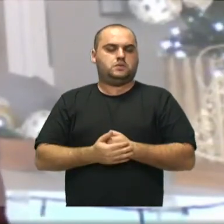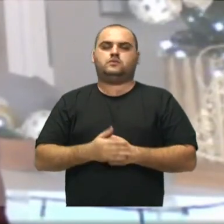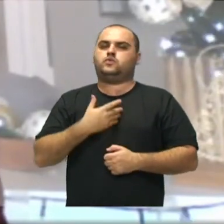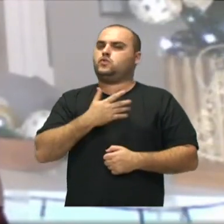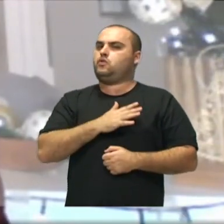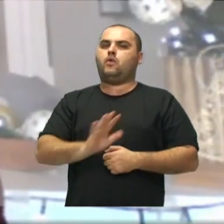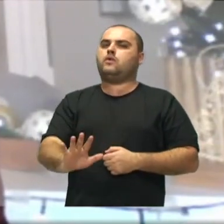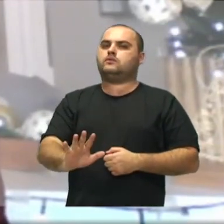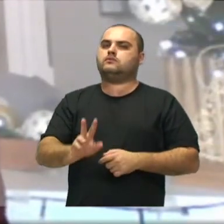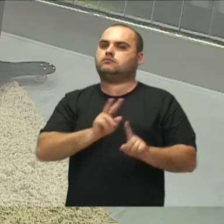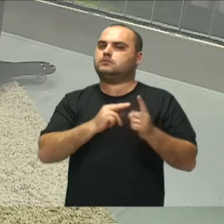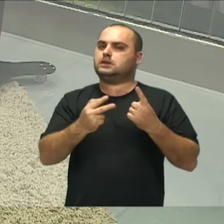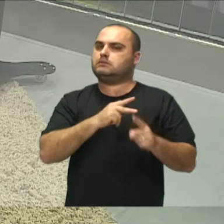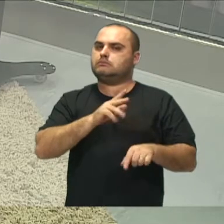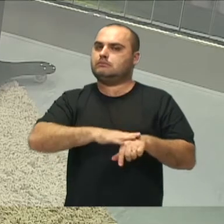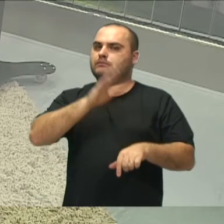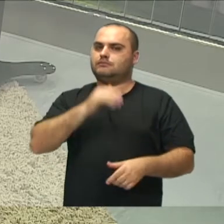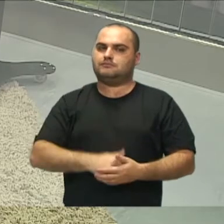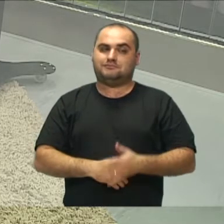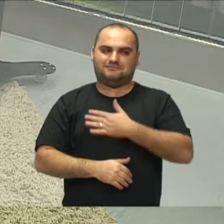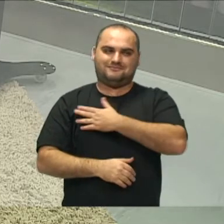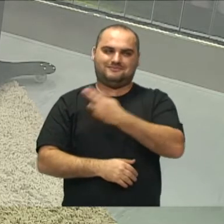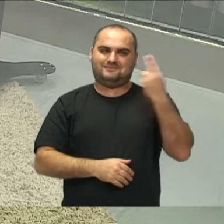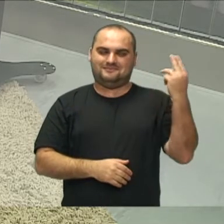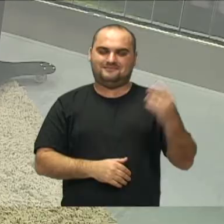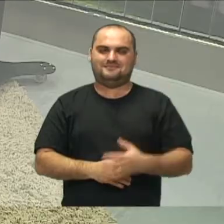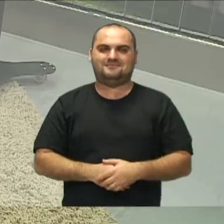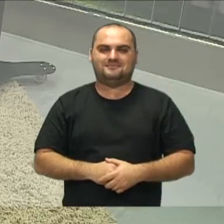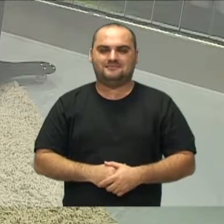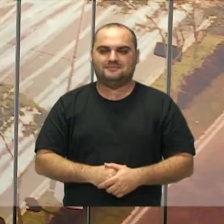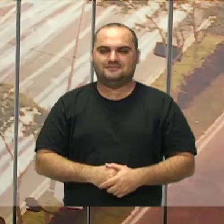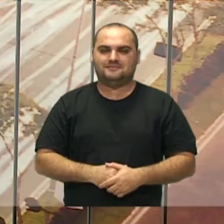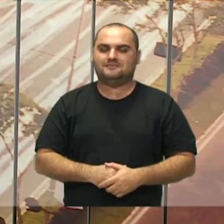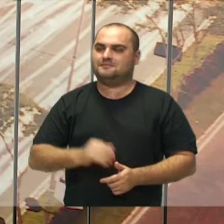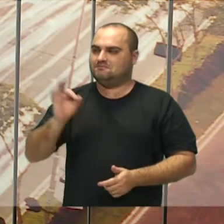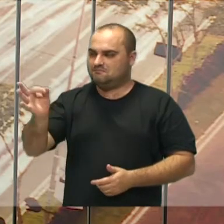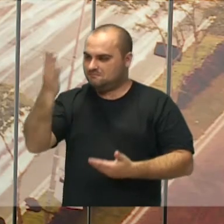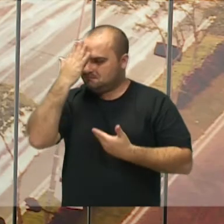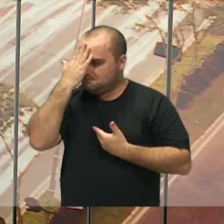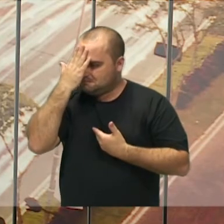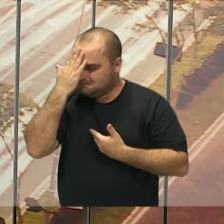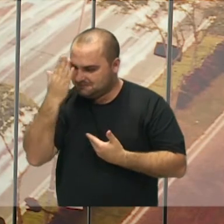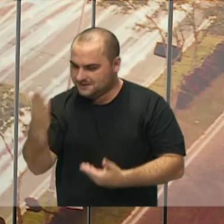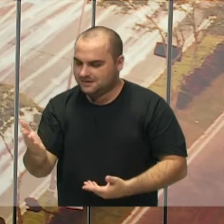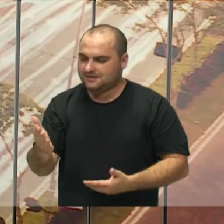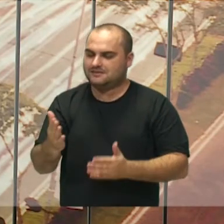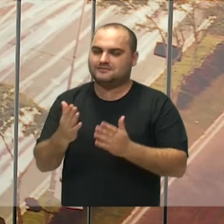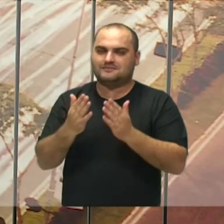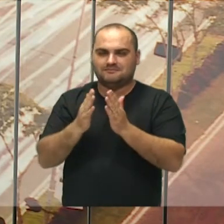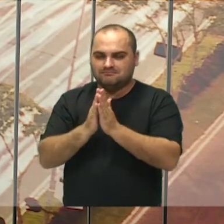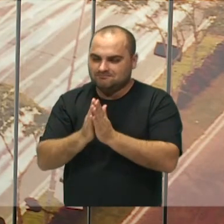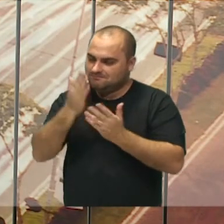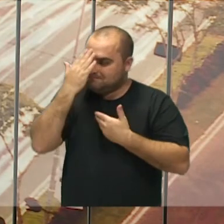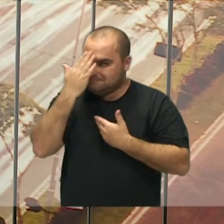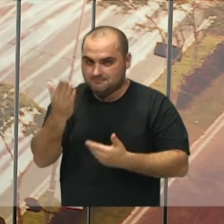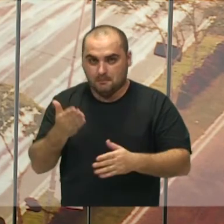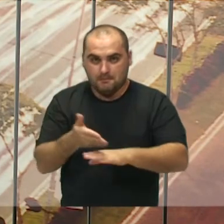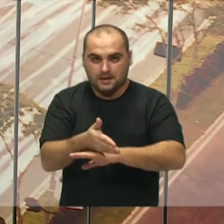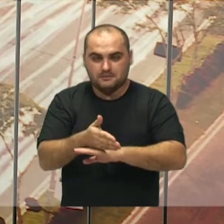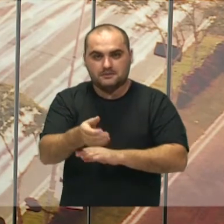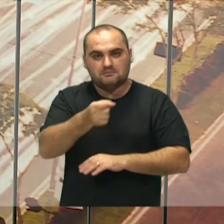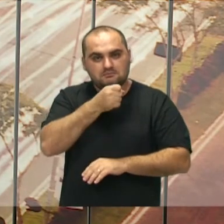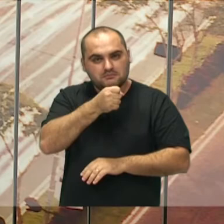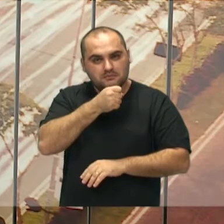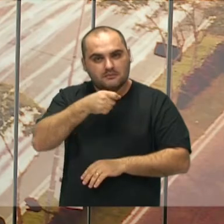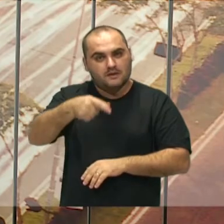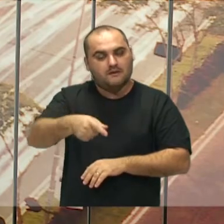bastante transparente. Essa sou eu. Ô, Ana, eu quero agradecer, tá? Muito obrigada por participar da entrevista aqui com a gente